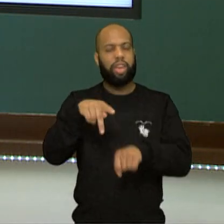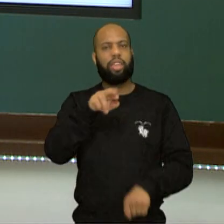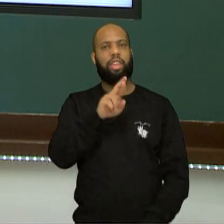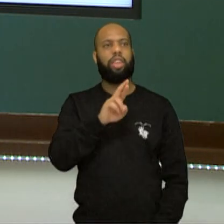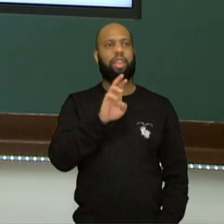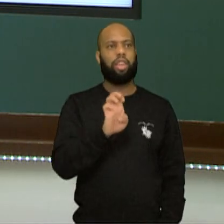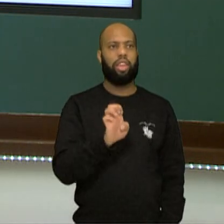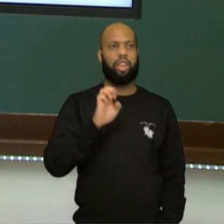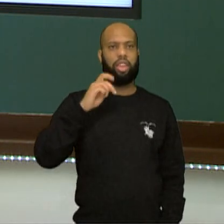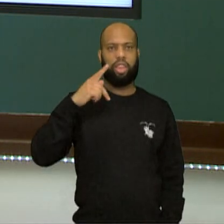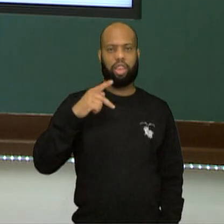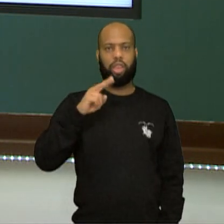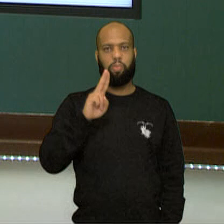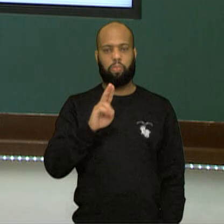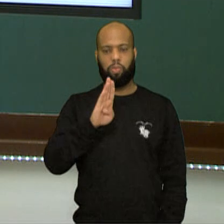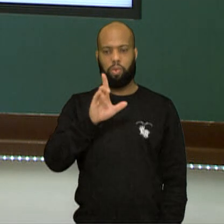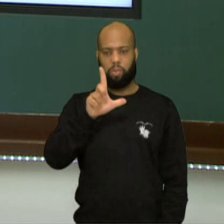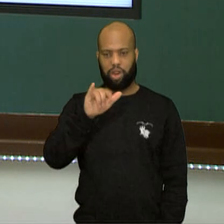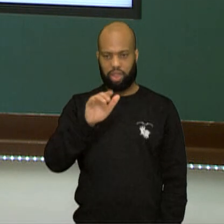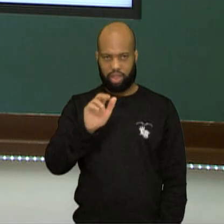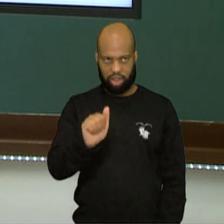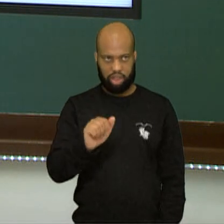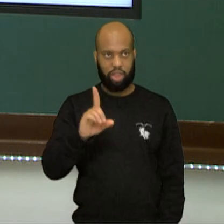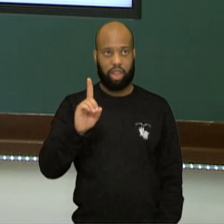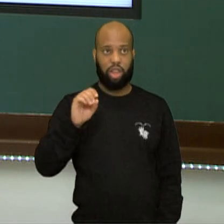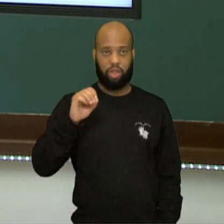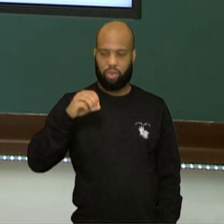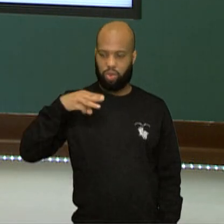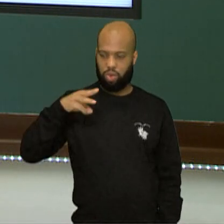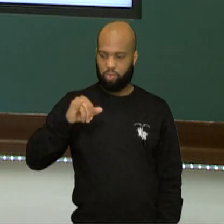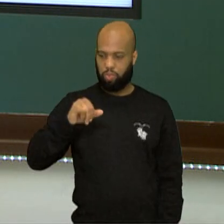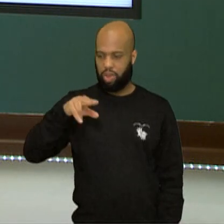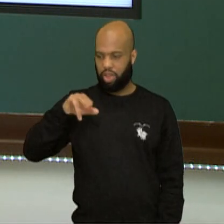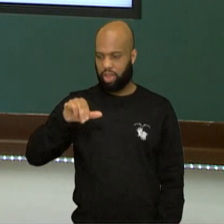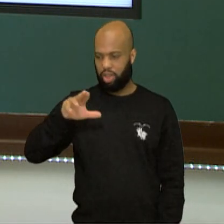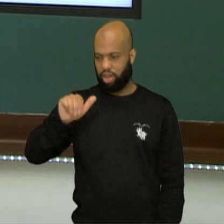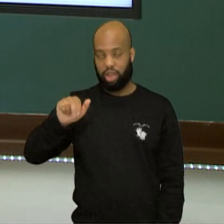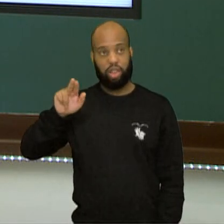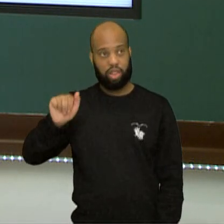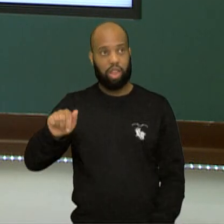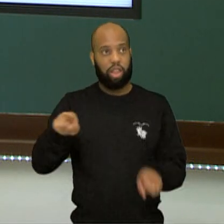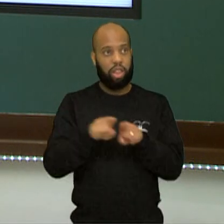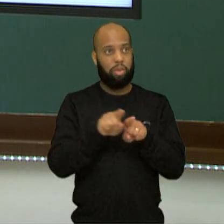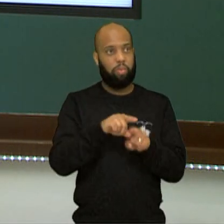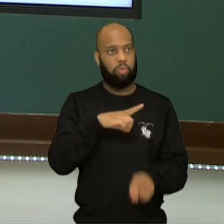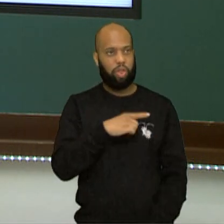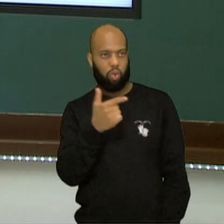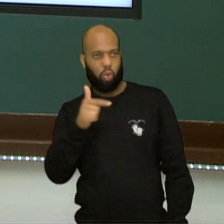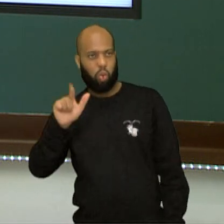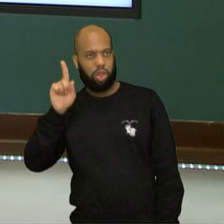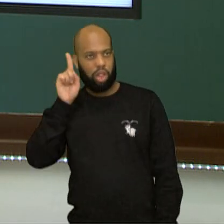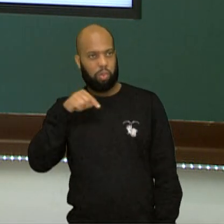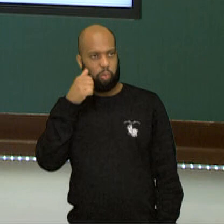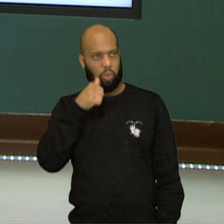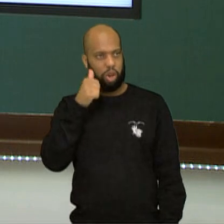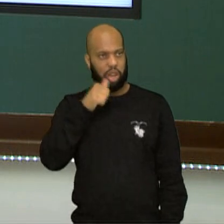estarem presentes também nessa Assembleia para conseguir organizar o